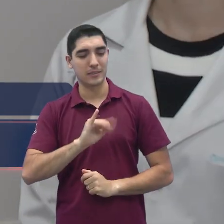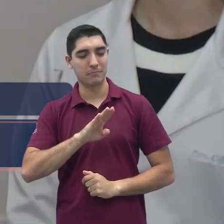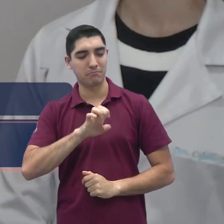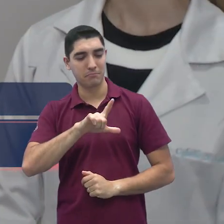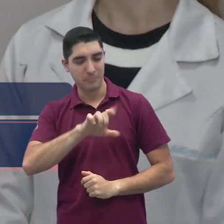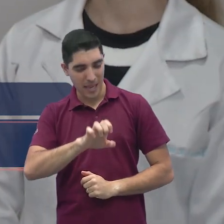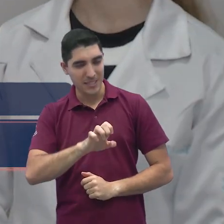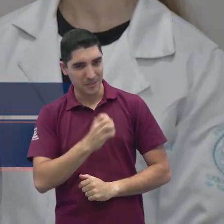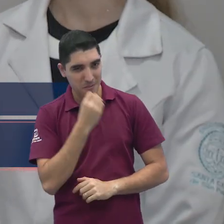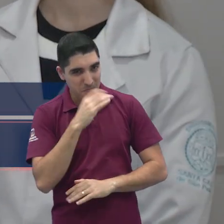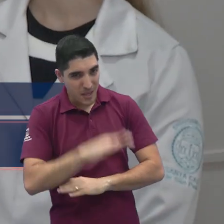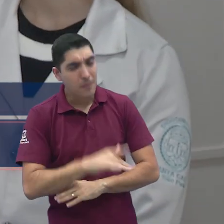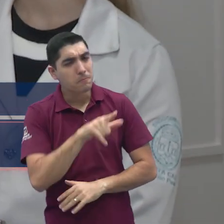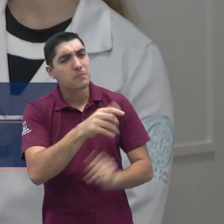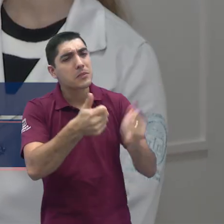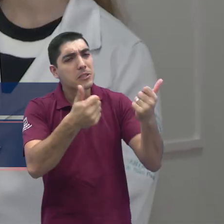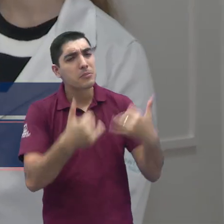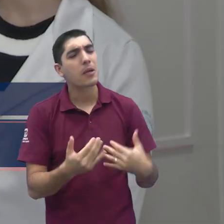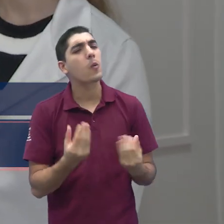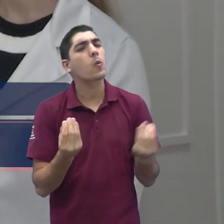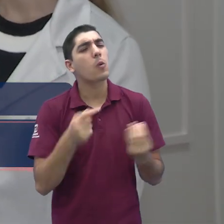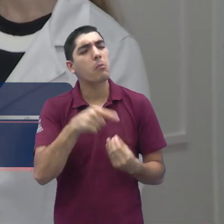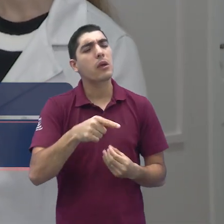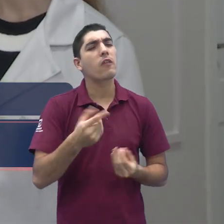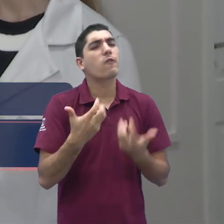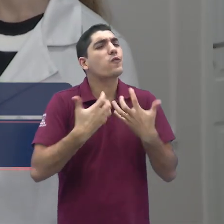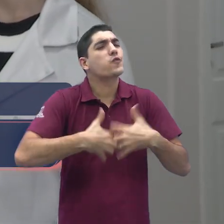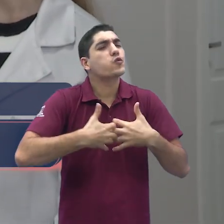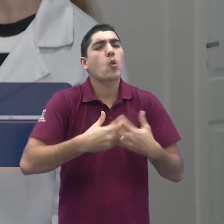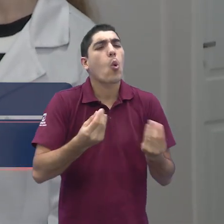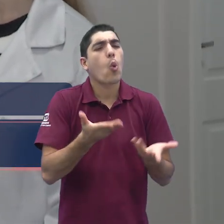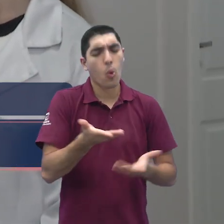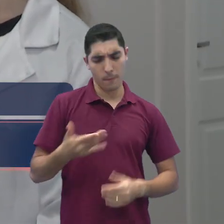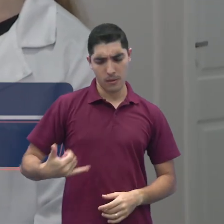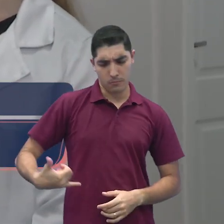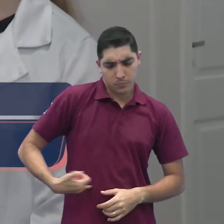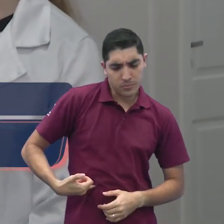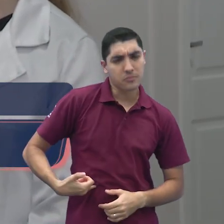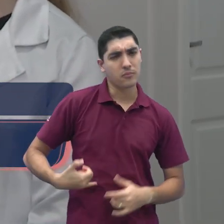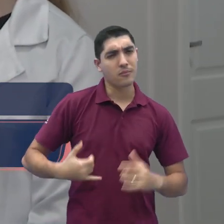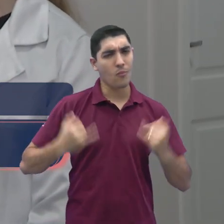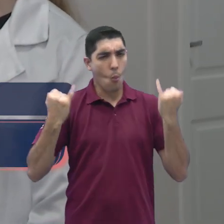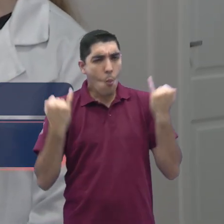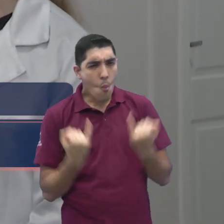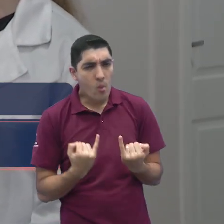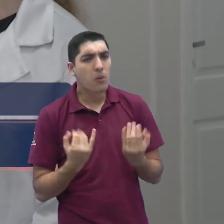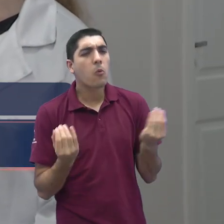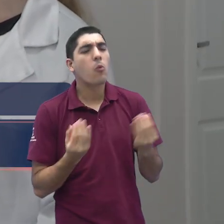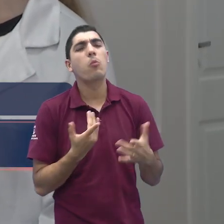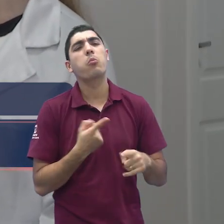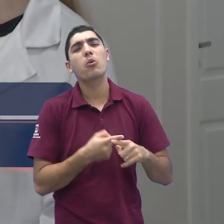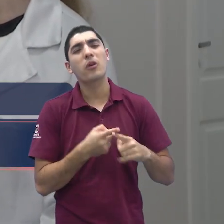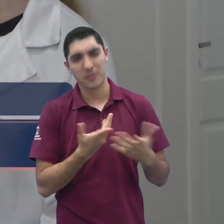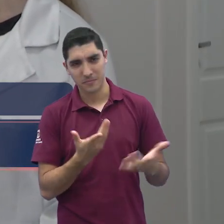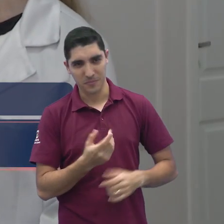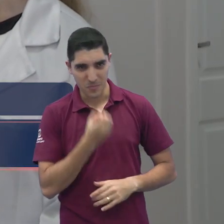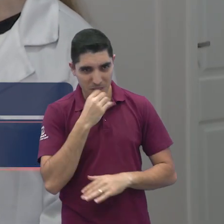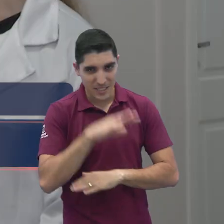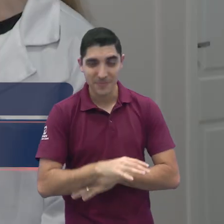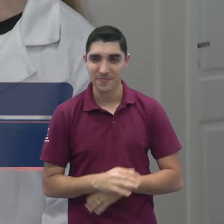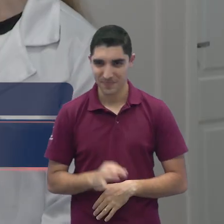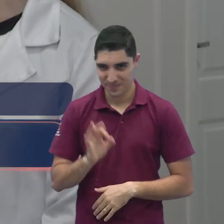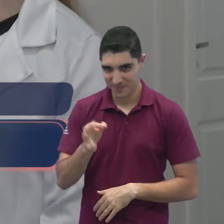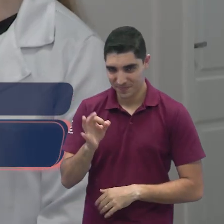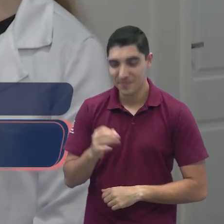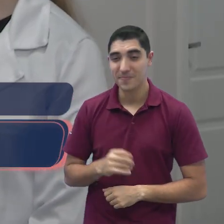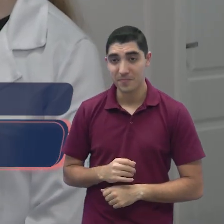endocrinologista. Doutora, para a gente começar a nossa conversa, queria que você falasse um pouquinho sobre mesmo esse funcionamento das canetas, né? Como é que elas funcionam no organismo e como que elas fazem emagrecer.